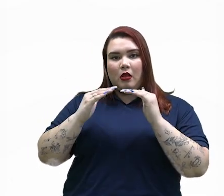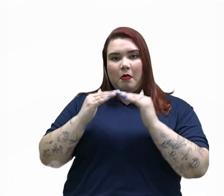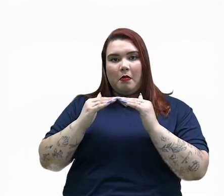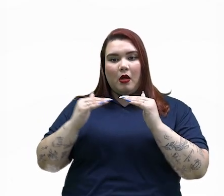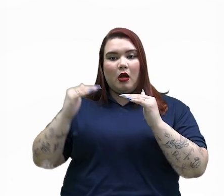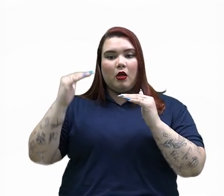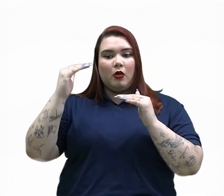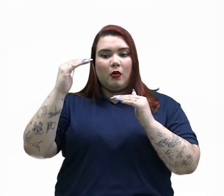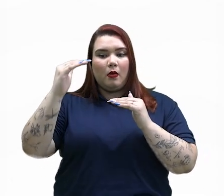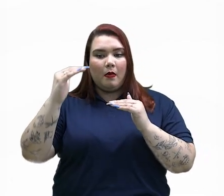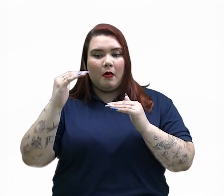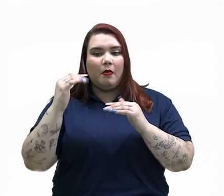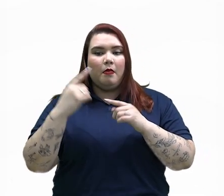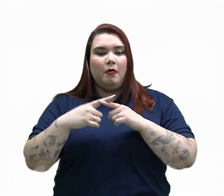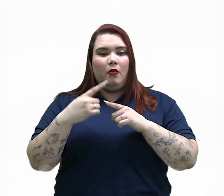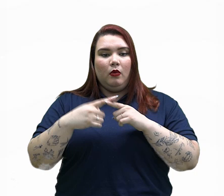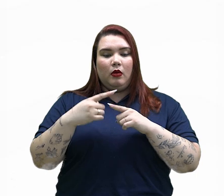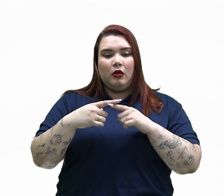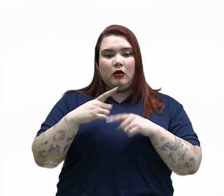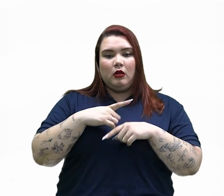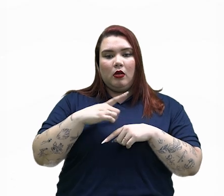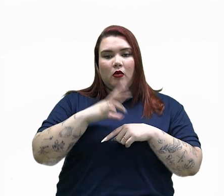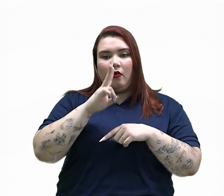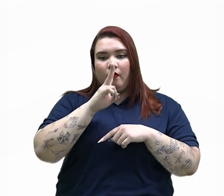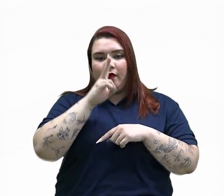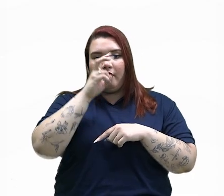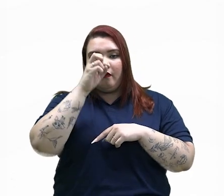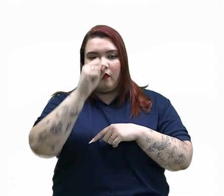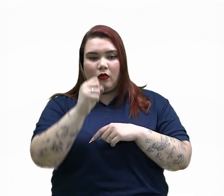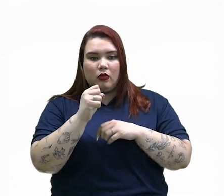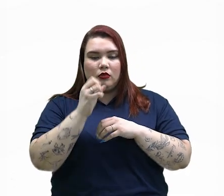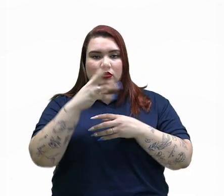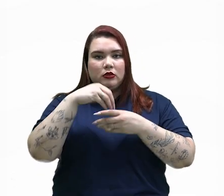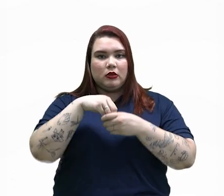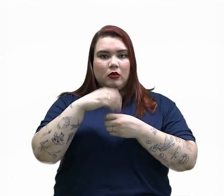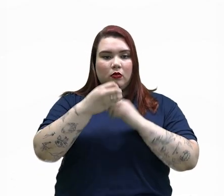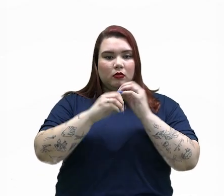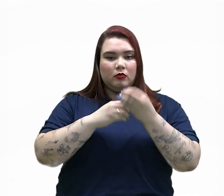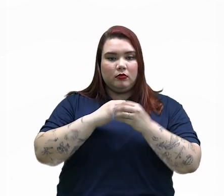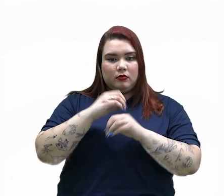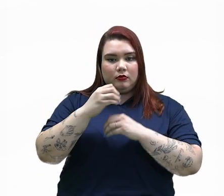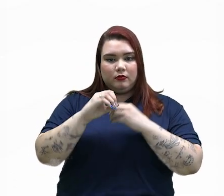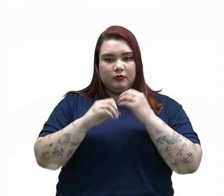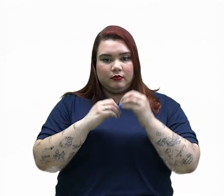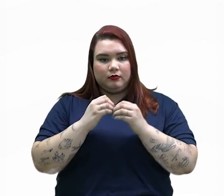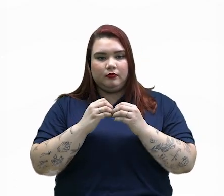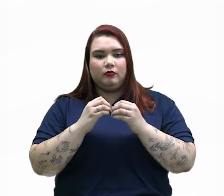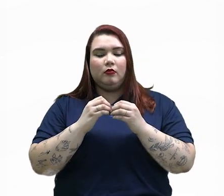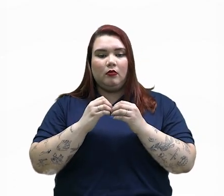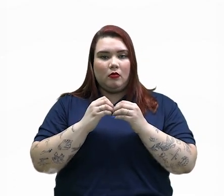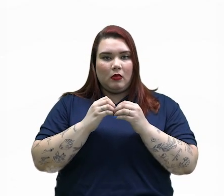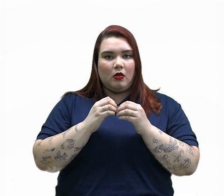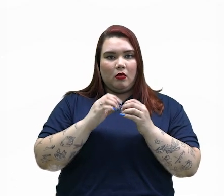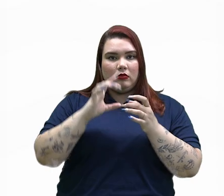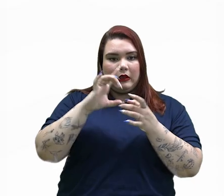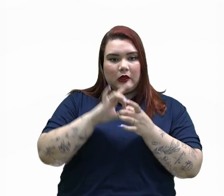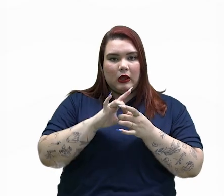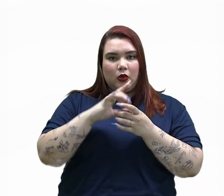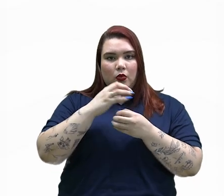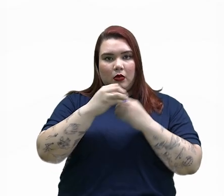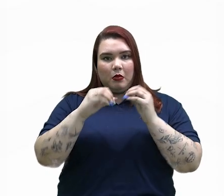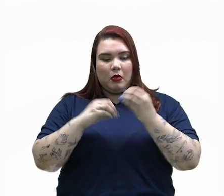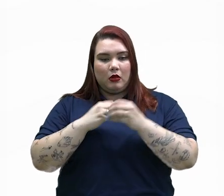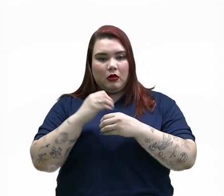altos, justamente devido às suas forças intermoleculares, né? As forças que unem essas moléculas,